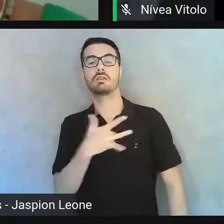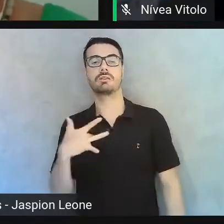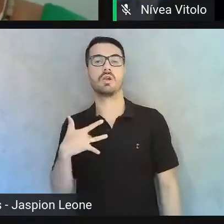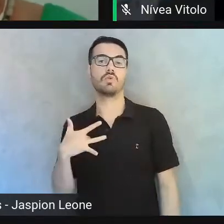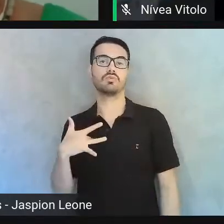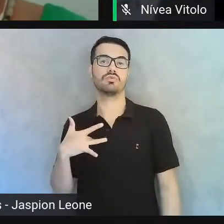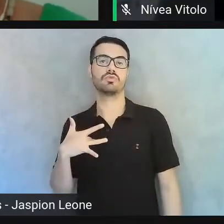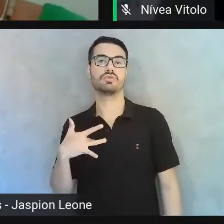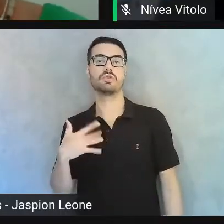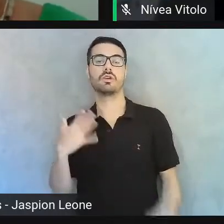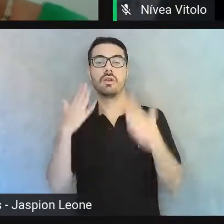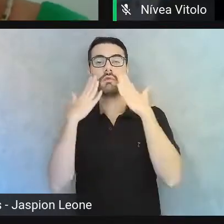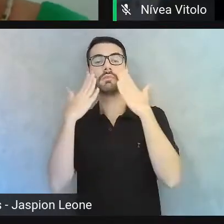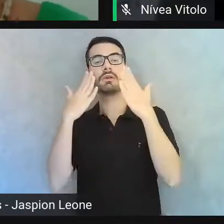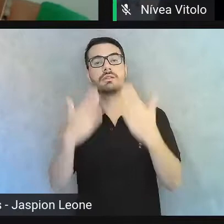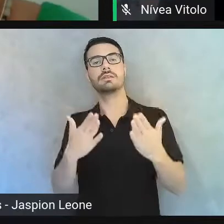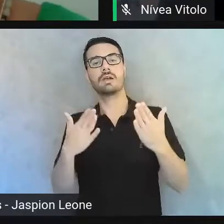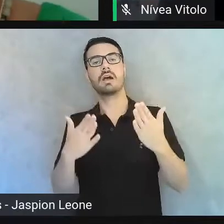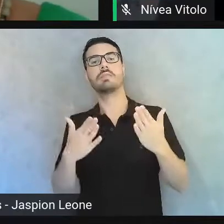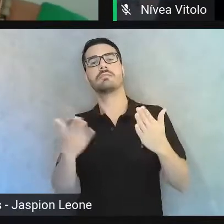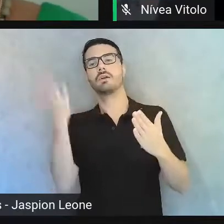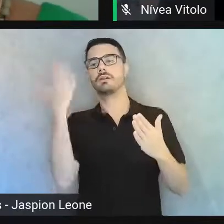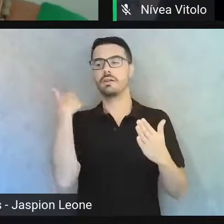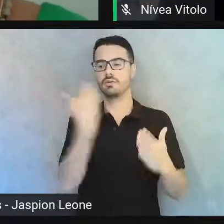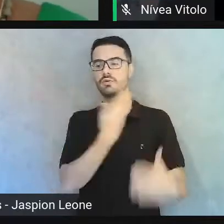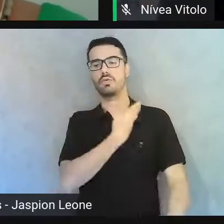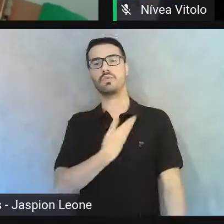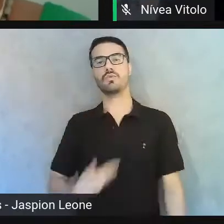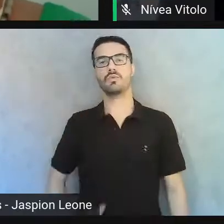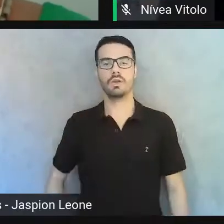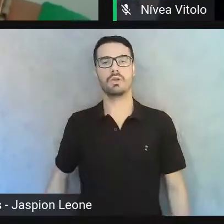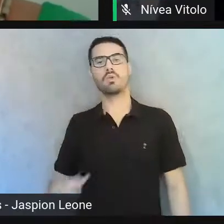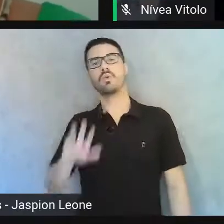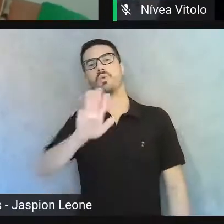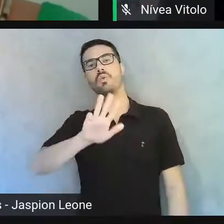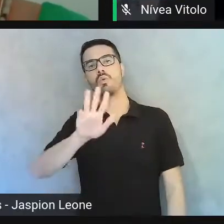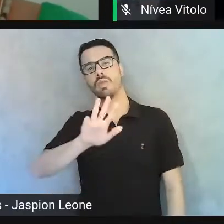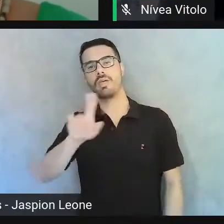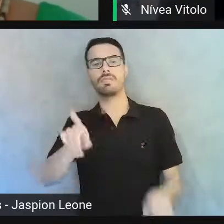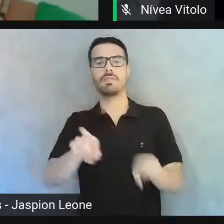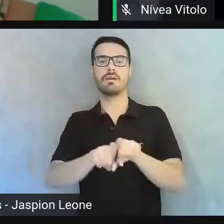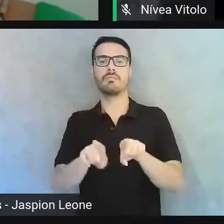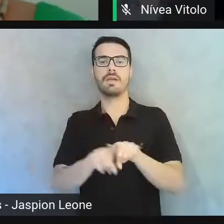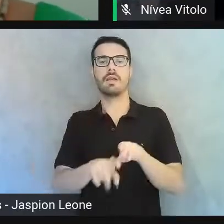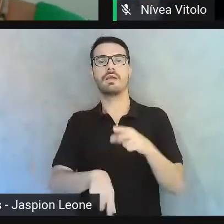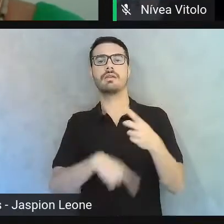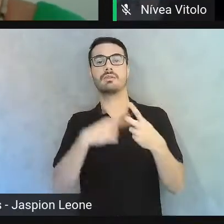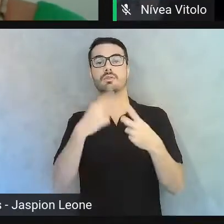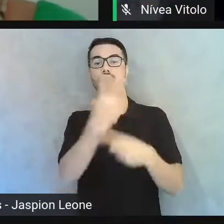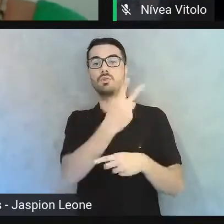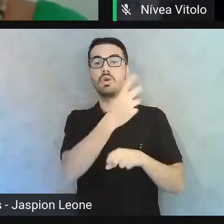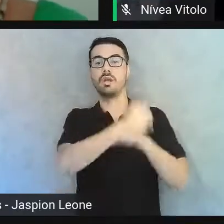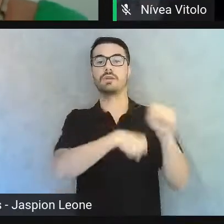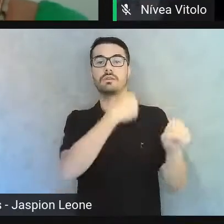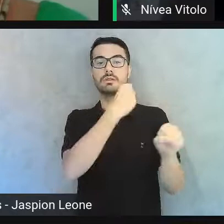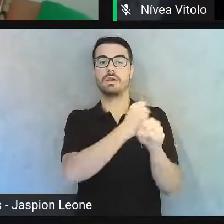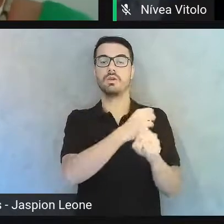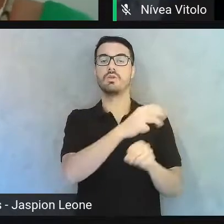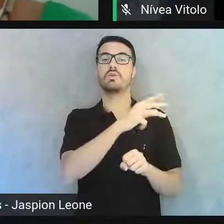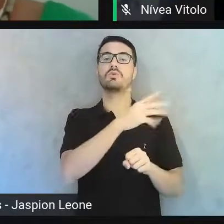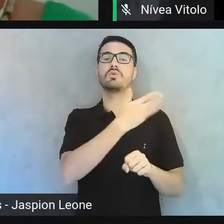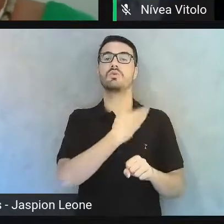durante os mandatos de Lula, 2, o segundo mandato de Lula, e o primeiro mandato de Dilma. Ela